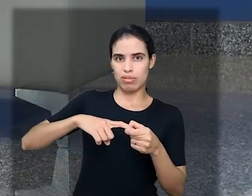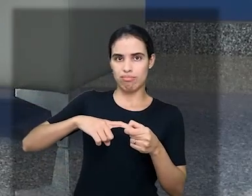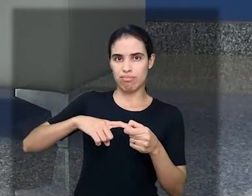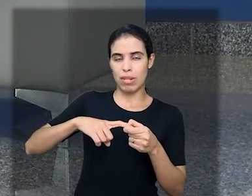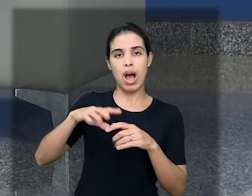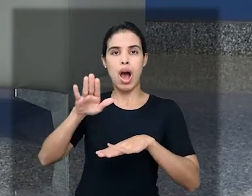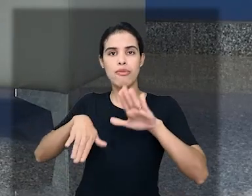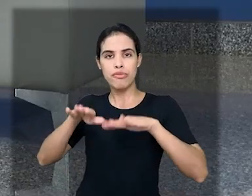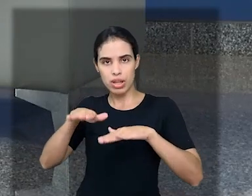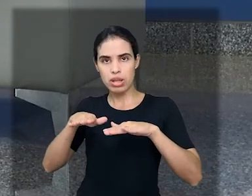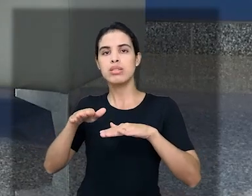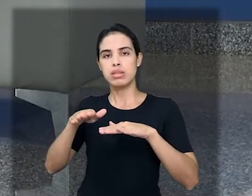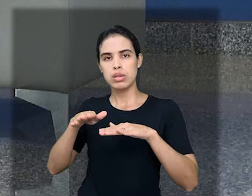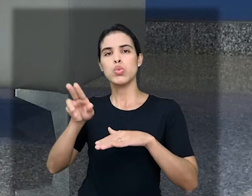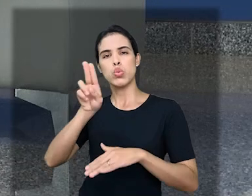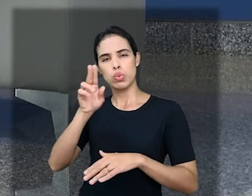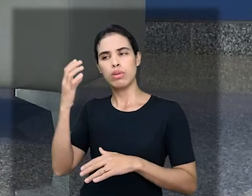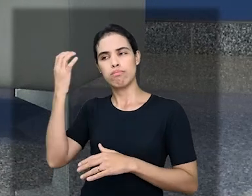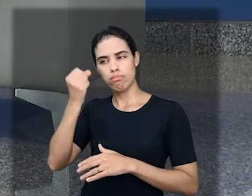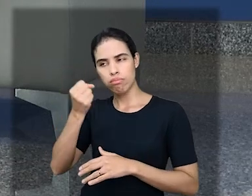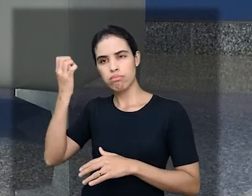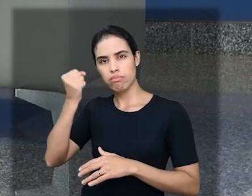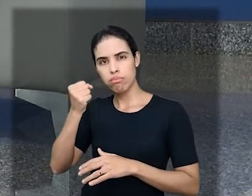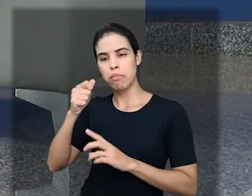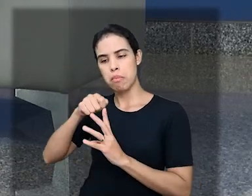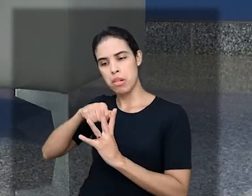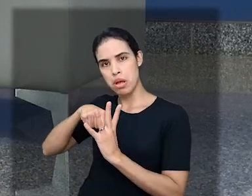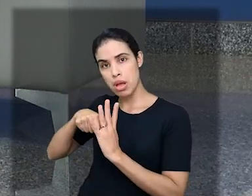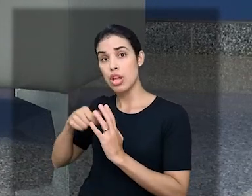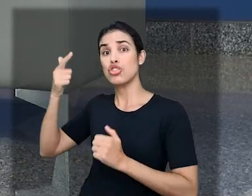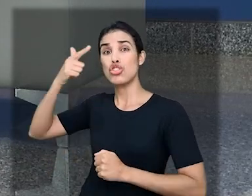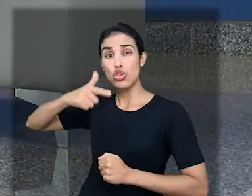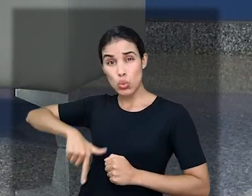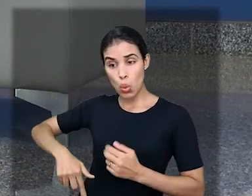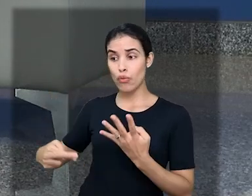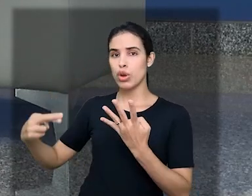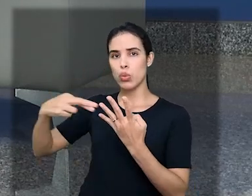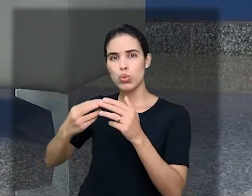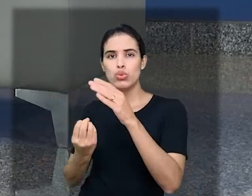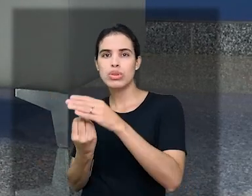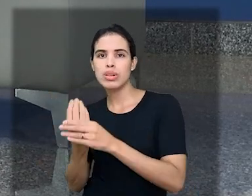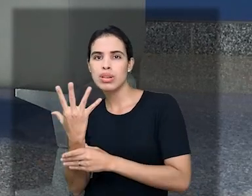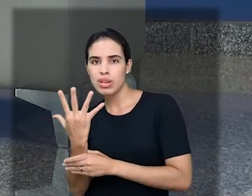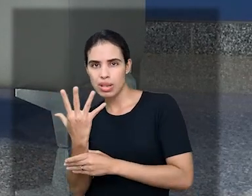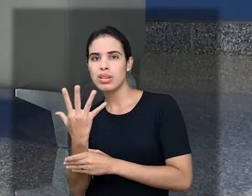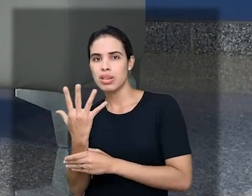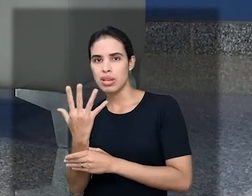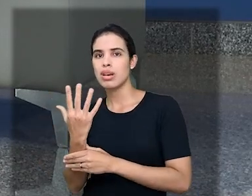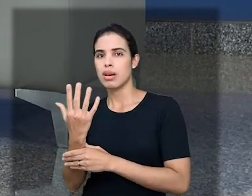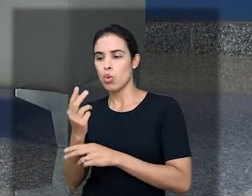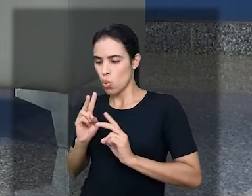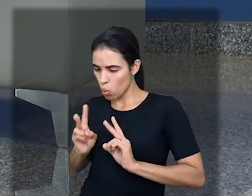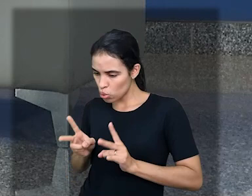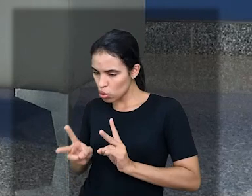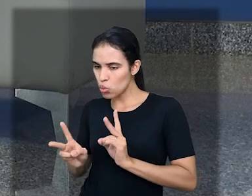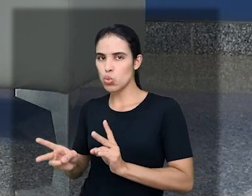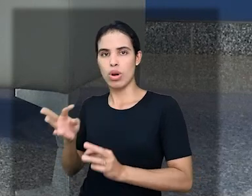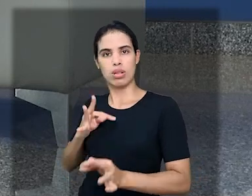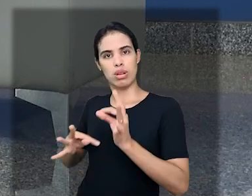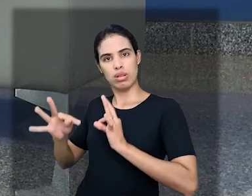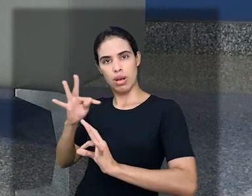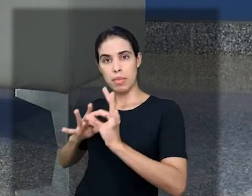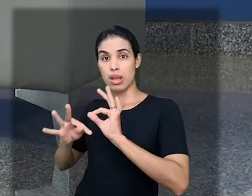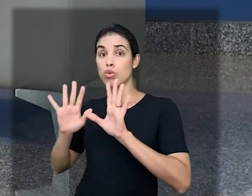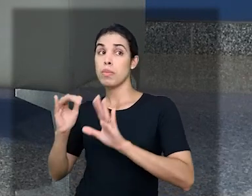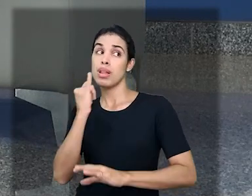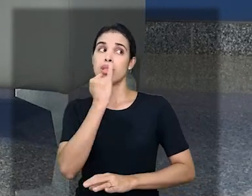vezes, o empregado entra com um recurso no INSS para renovar o seu benefício, ou até mesmo uma ação previdenciária perante a Justiça